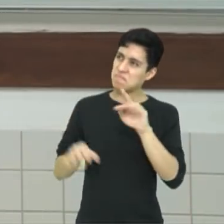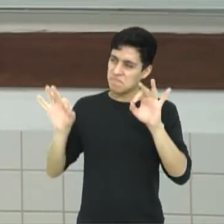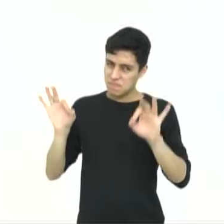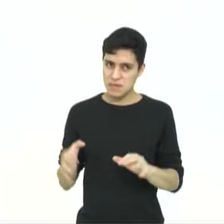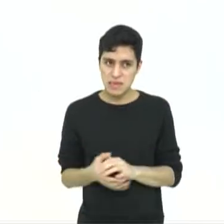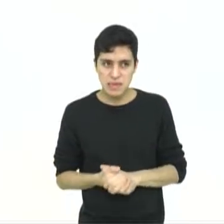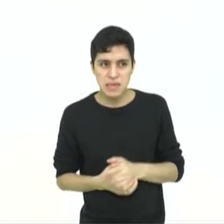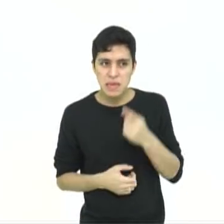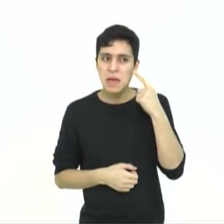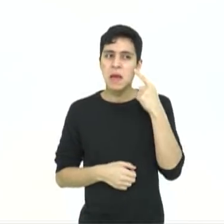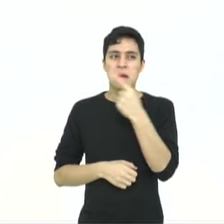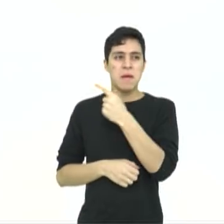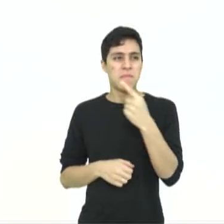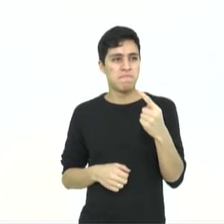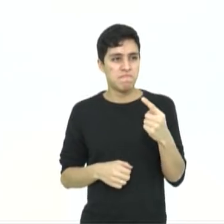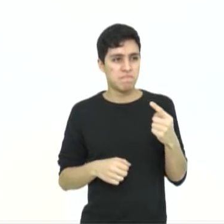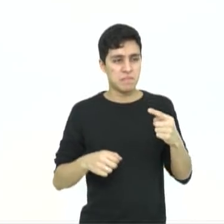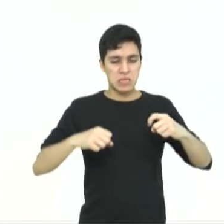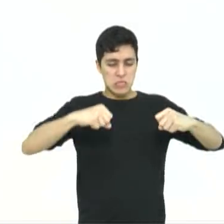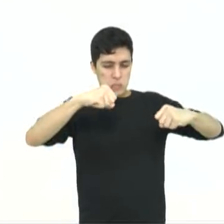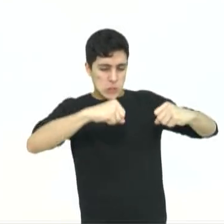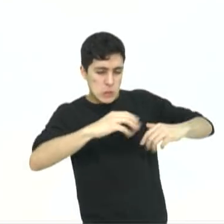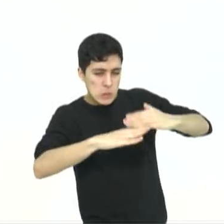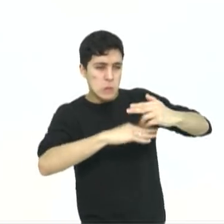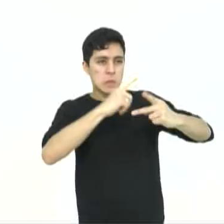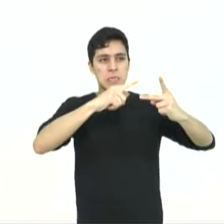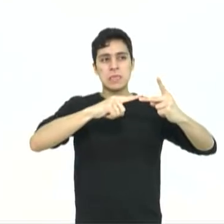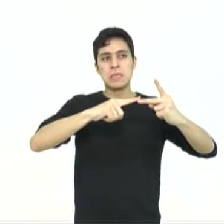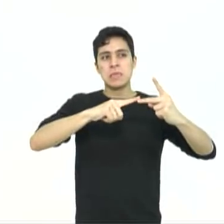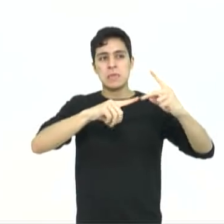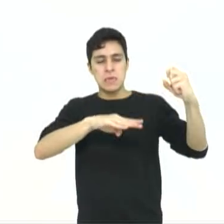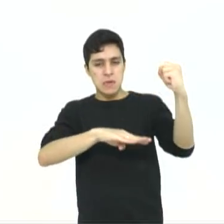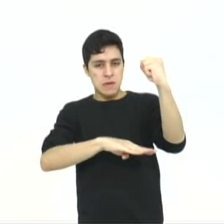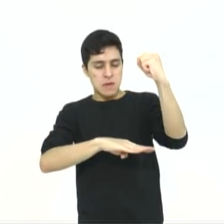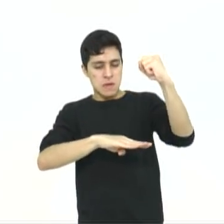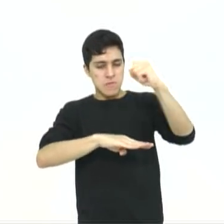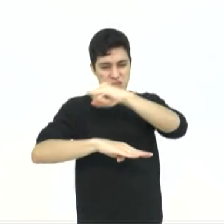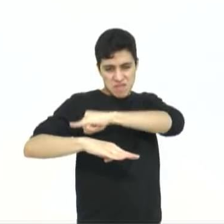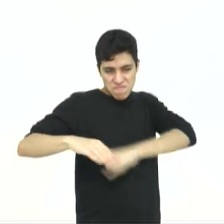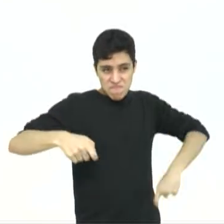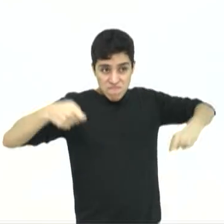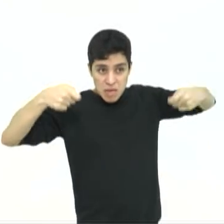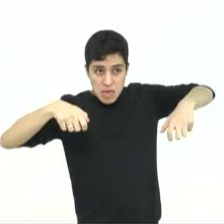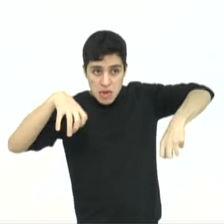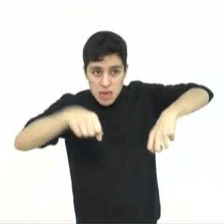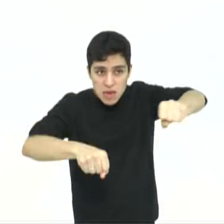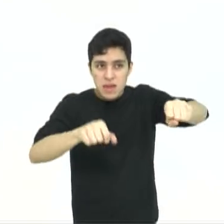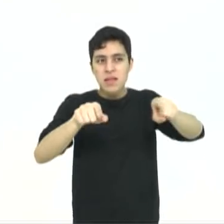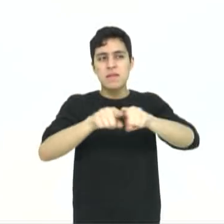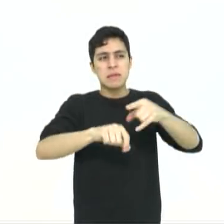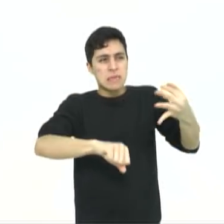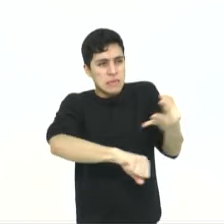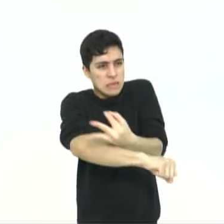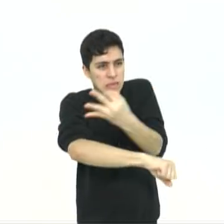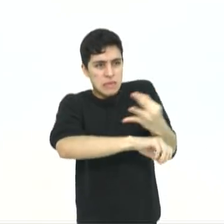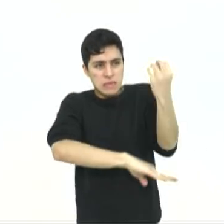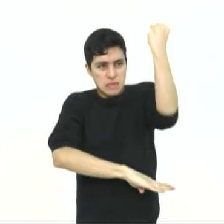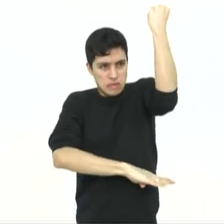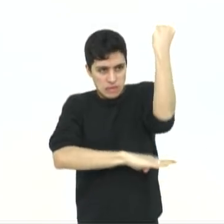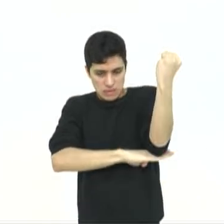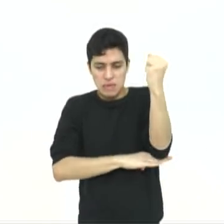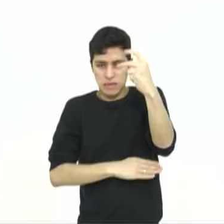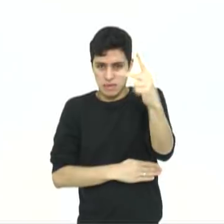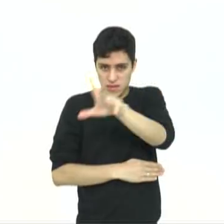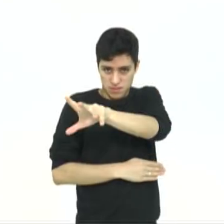imperialismo, resistência. Estudamos uma primeira aula da trilogia. Pegamos ali a questão da Argélia, na